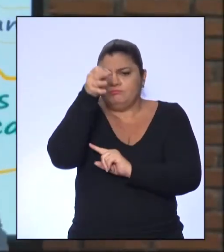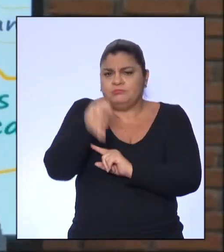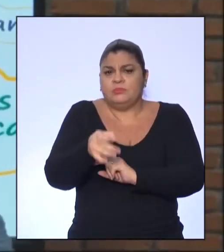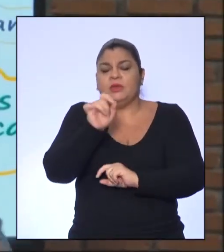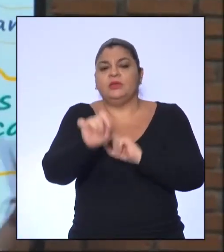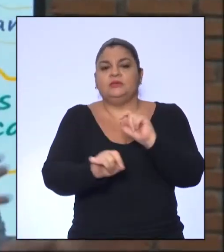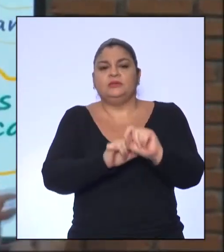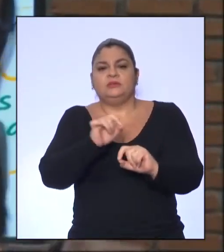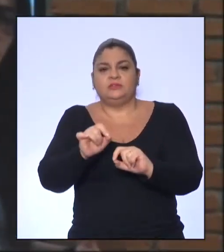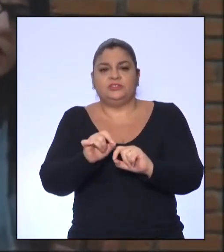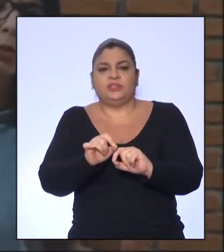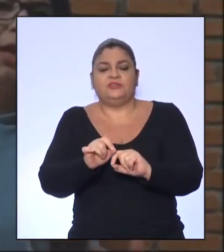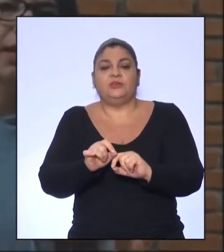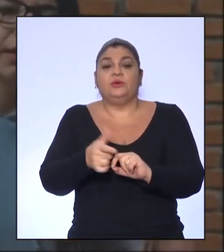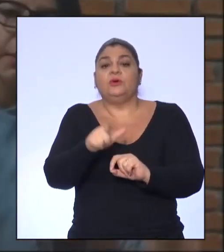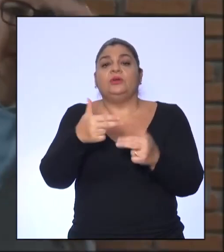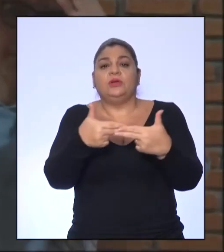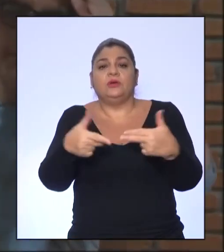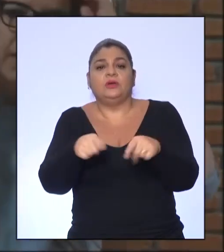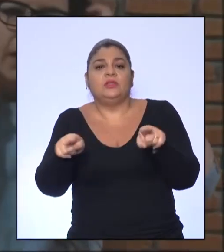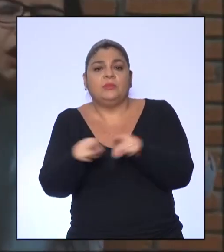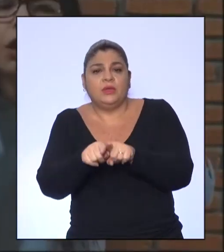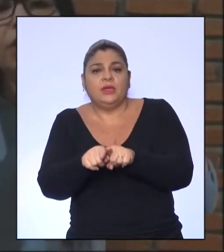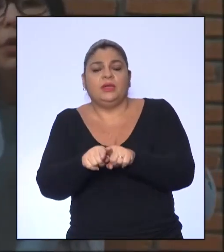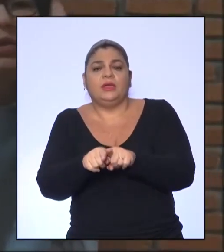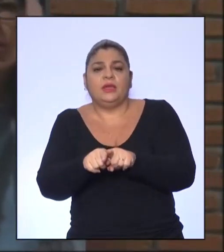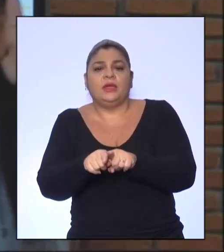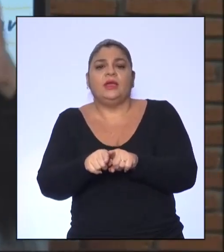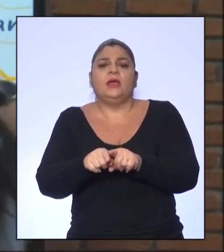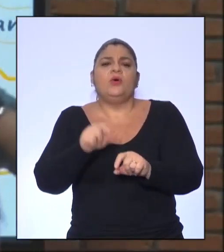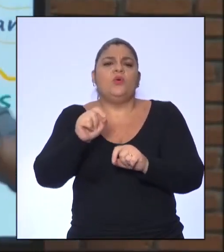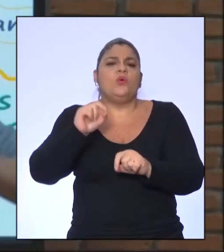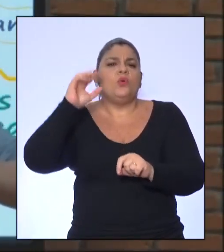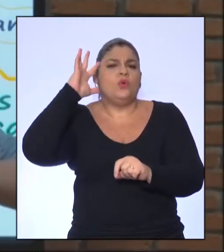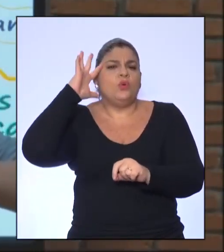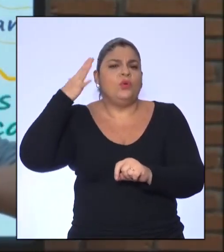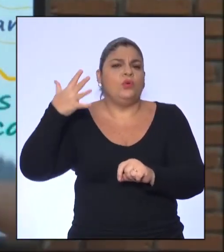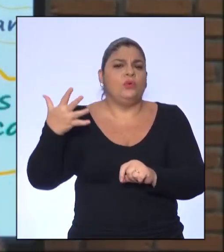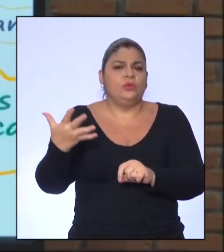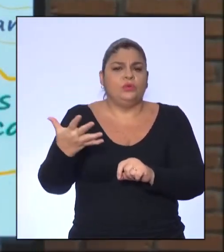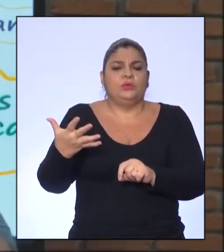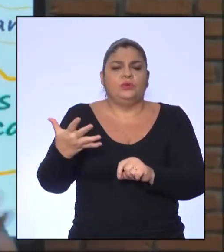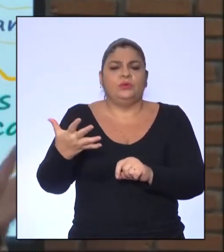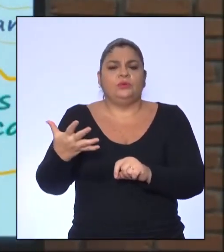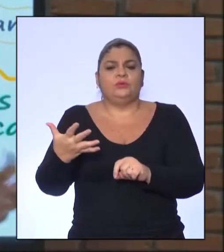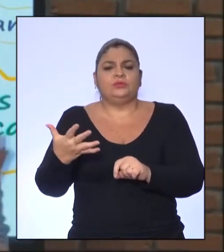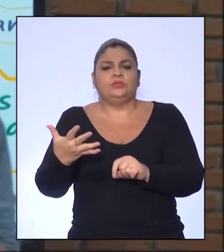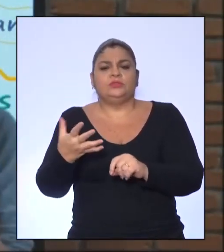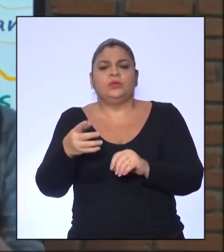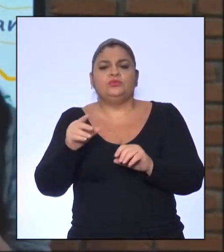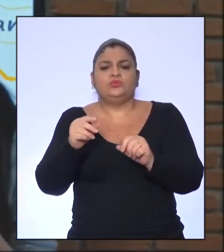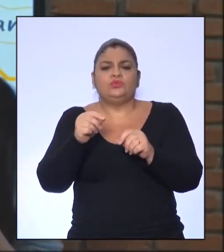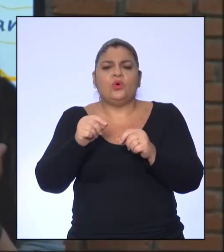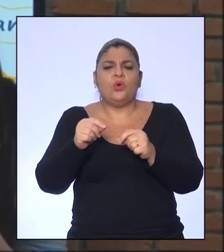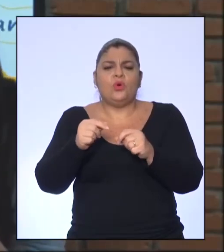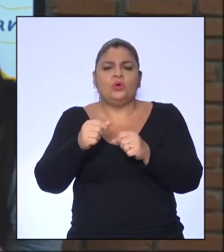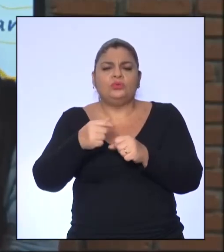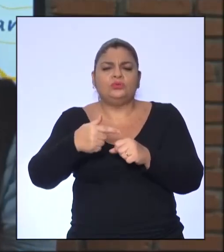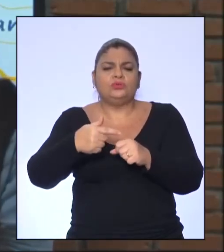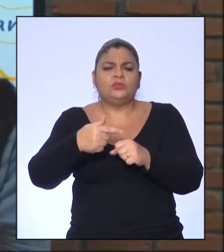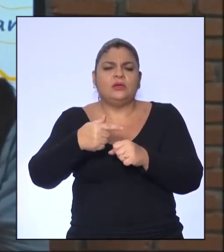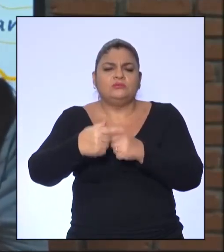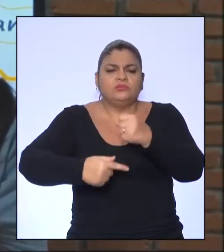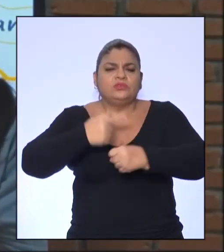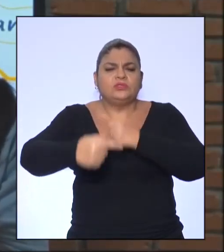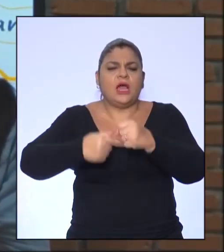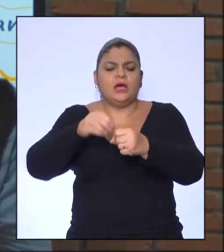matéria. Muitas outras coisas podem mudar ali também. Olha o que aconteceu ali naquele bolo. Todos os átomos e moléculas que